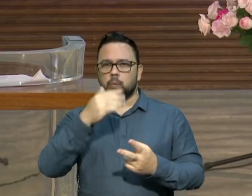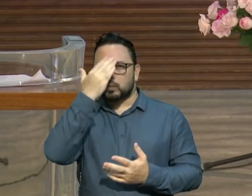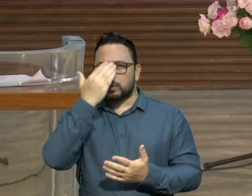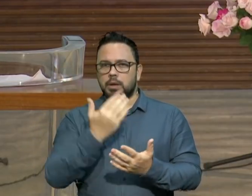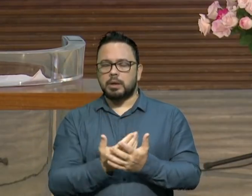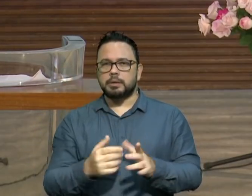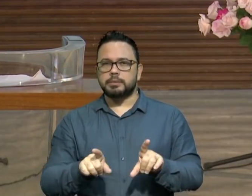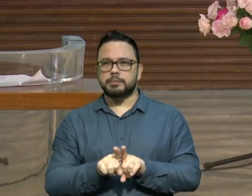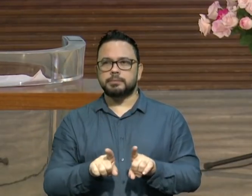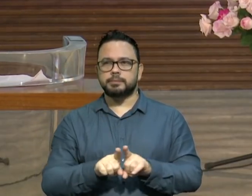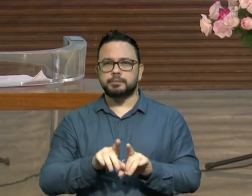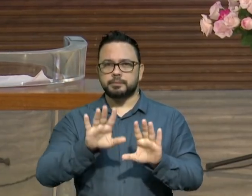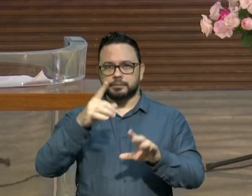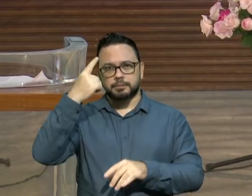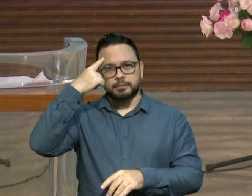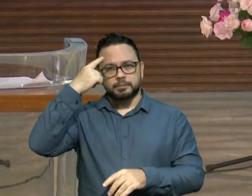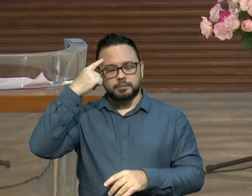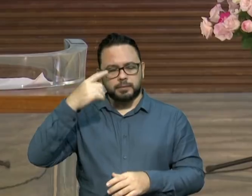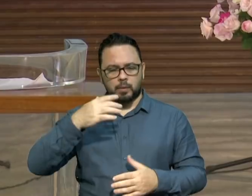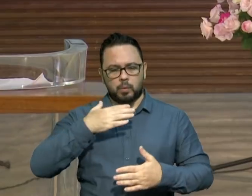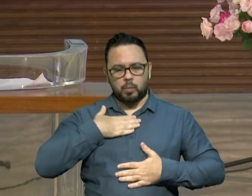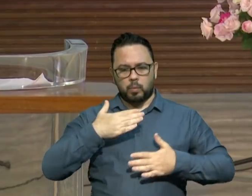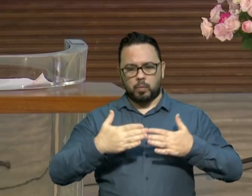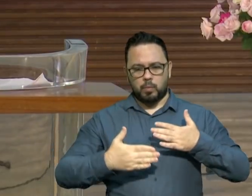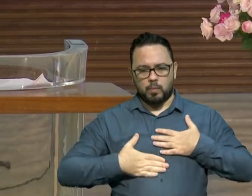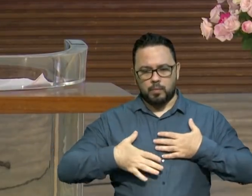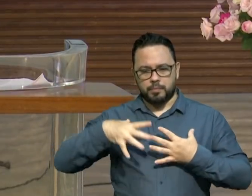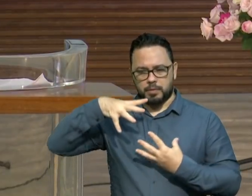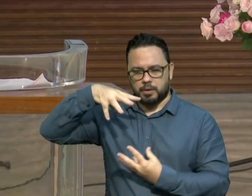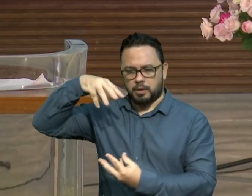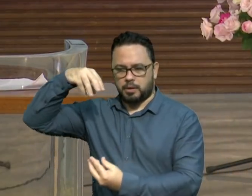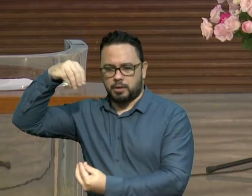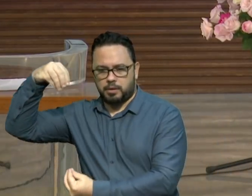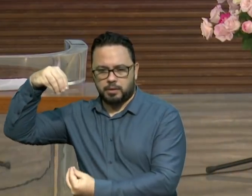dizendo a alma eo corpo são